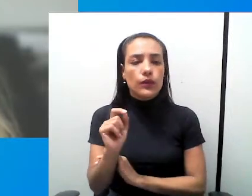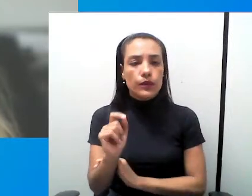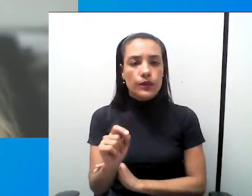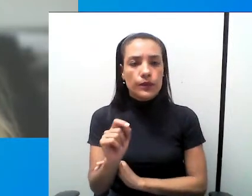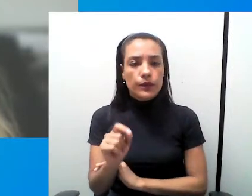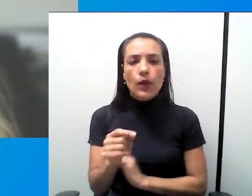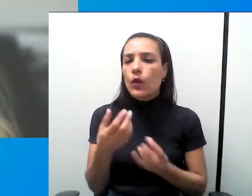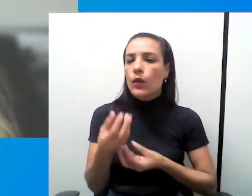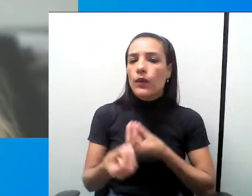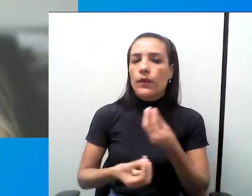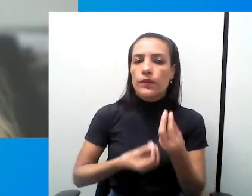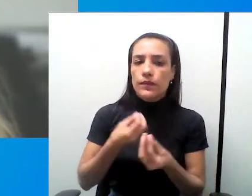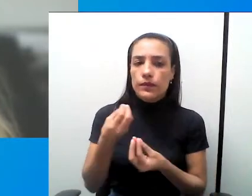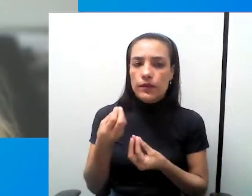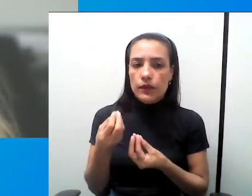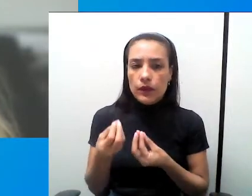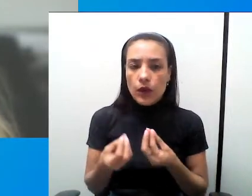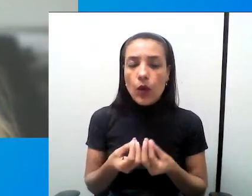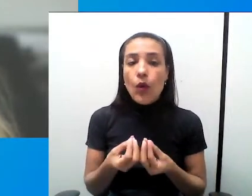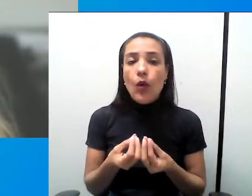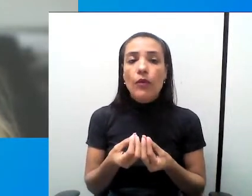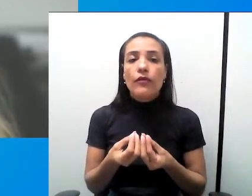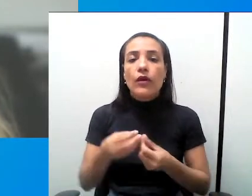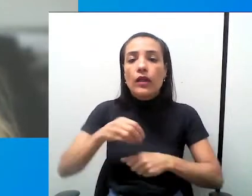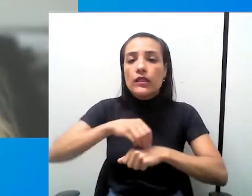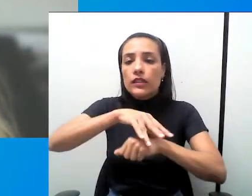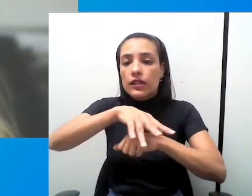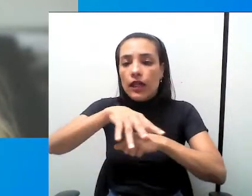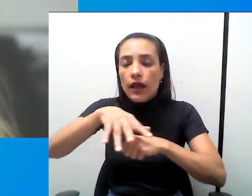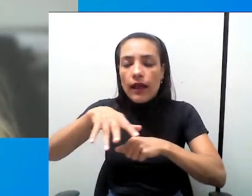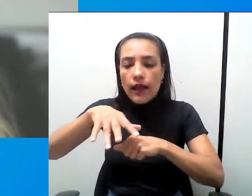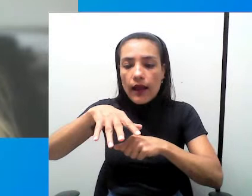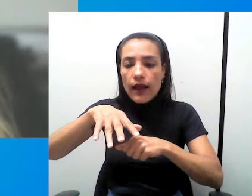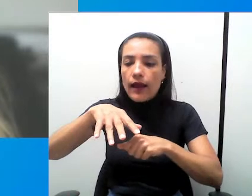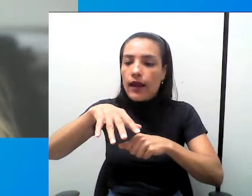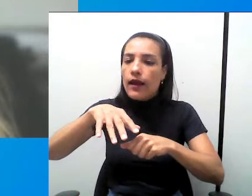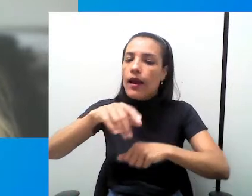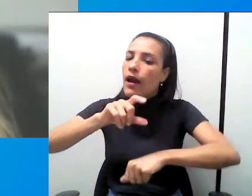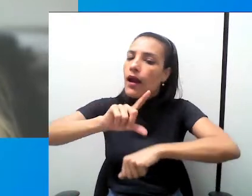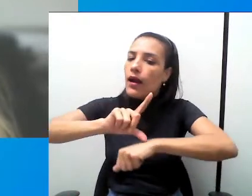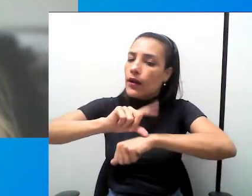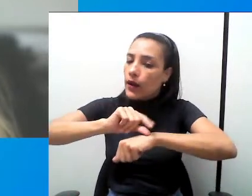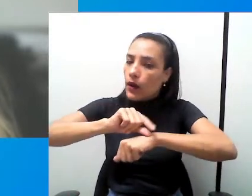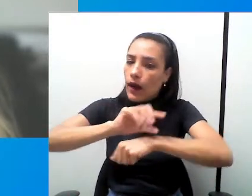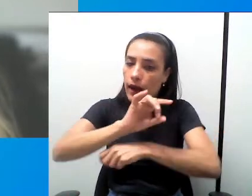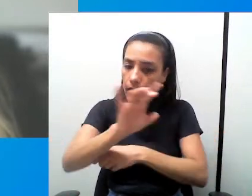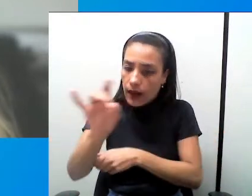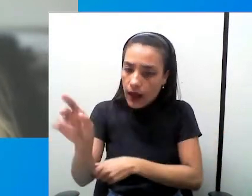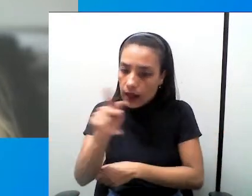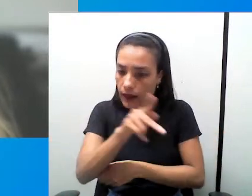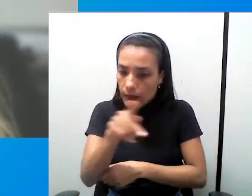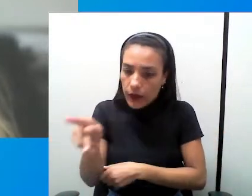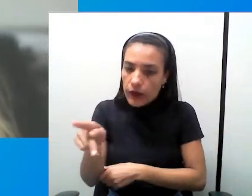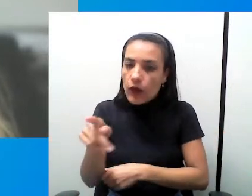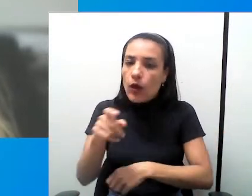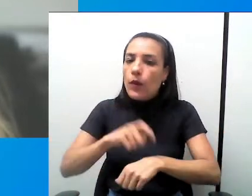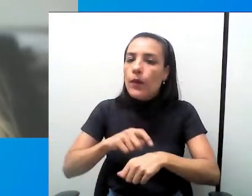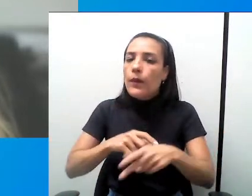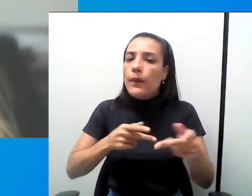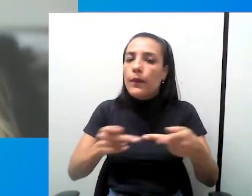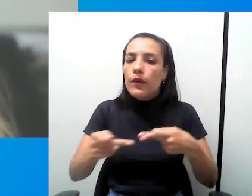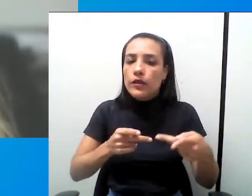como que foi a distribuição de carga horária para os alunos na disciplina do projeto. E ele respondeu que os alunos, ao final do projeto,